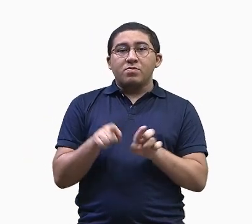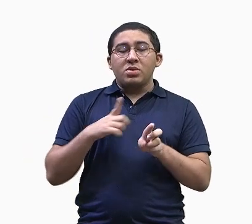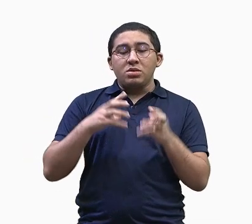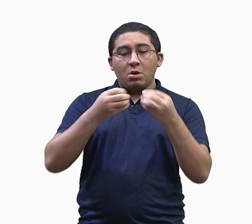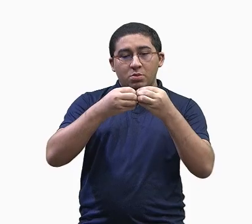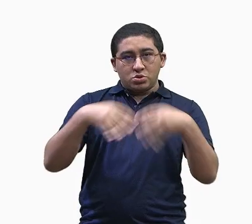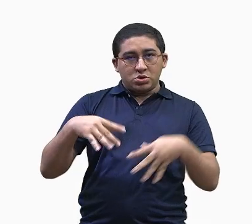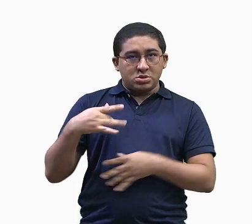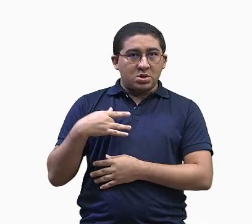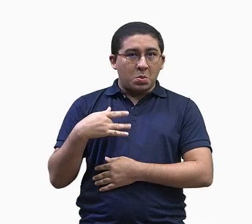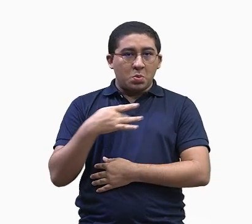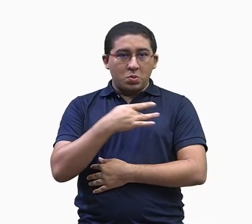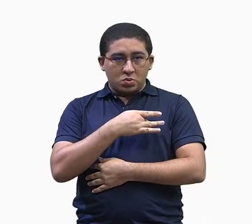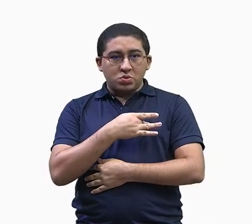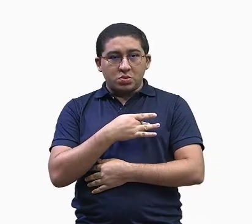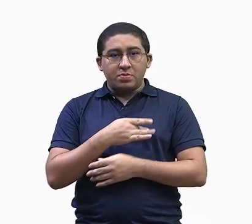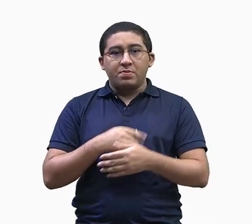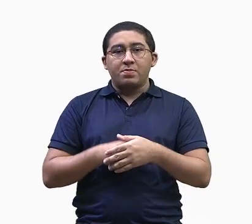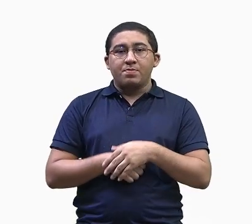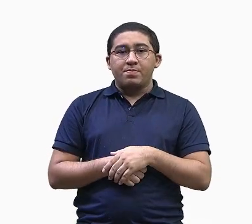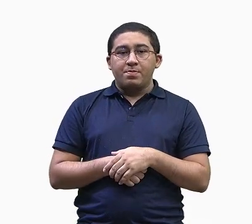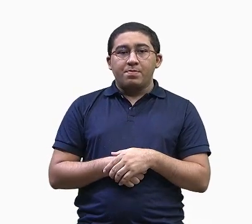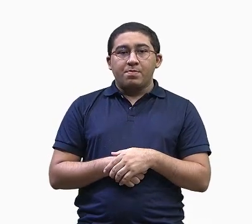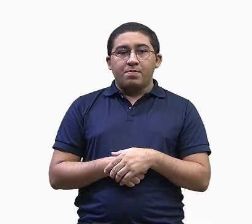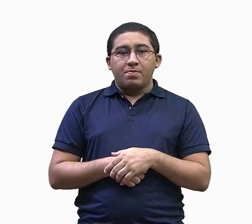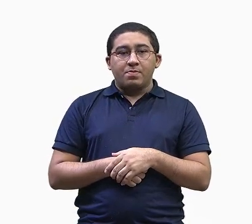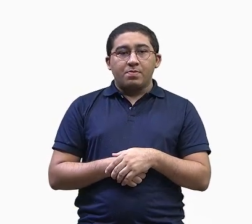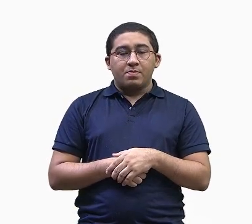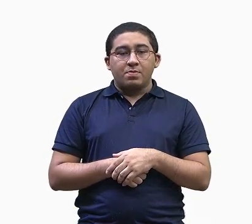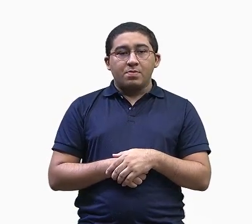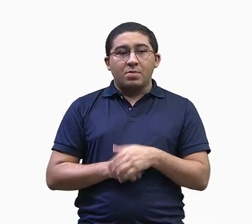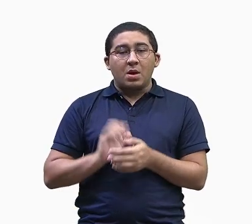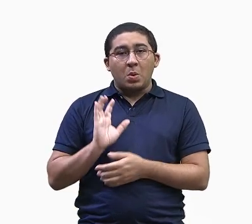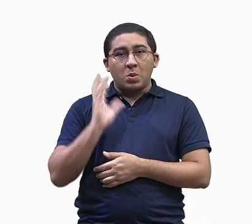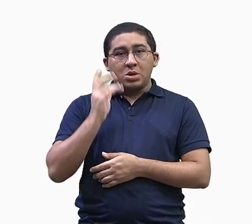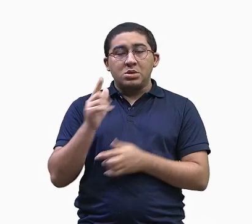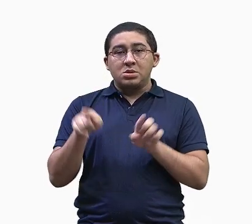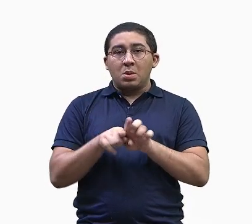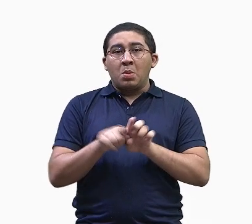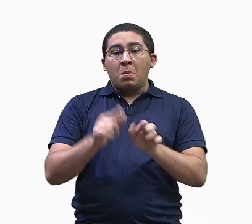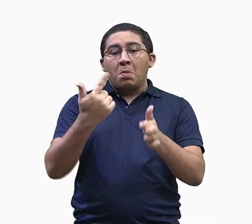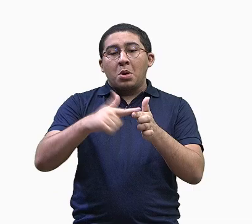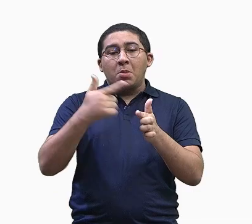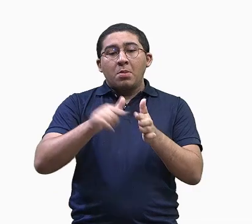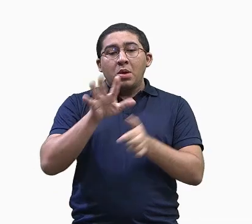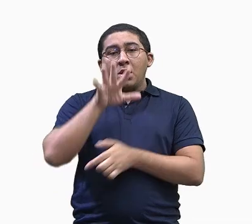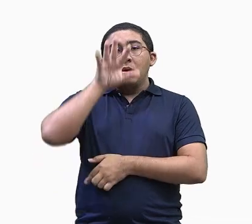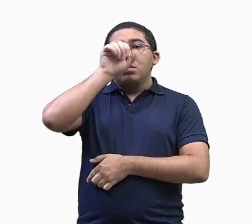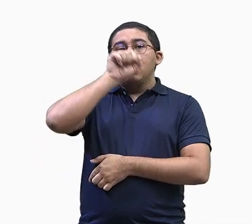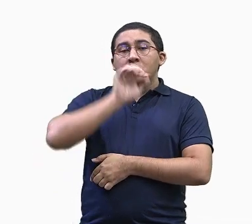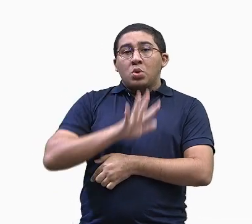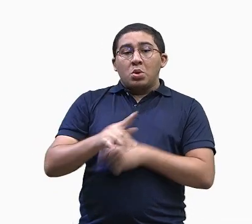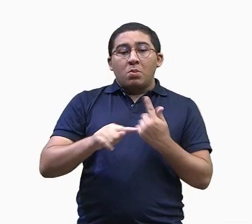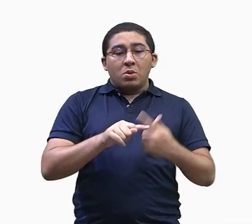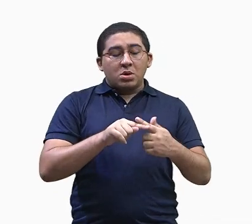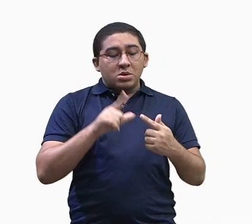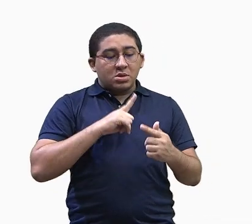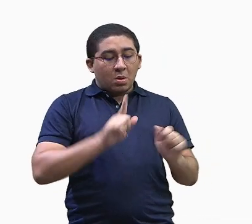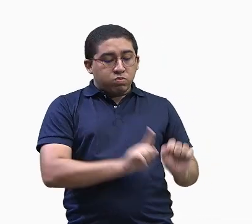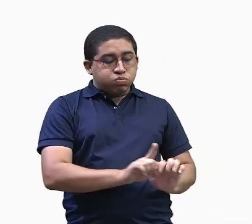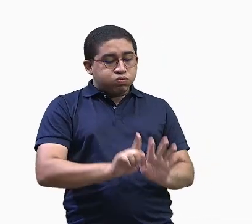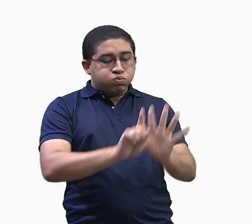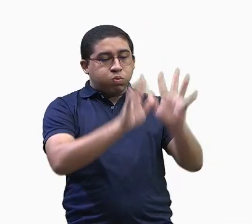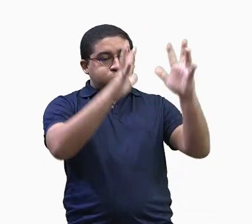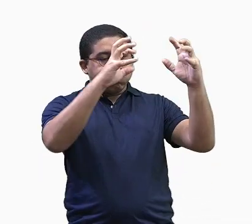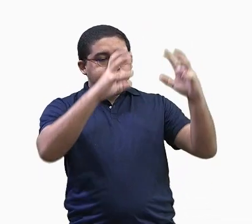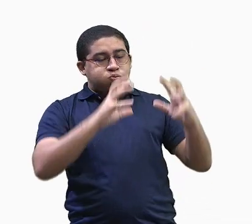também, consequentemente, né? Isso acaba causando problemas respiratórios por conta dessas partículas, da emissão desses gases